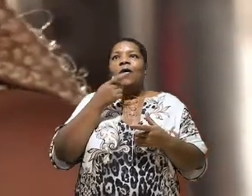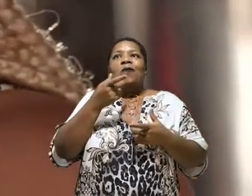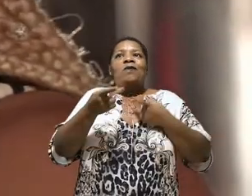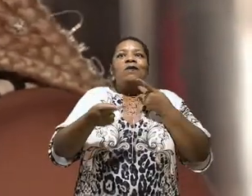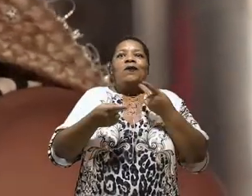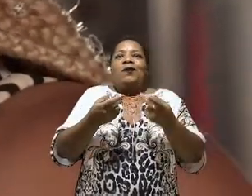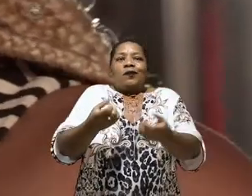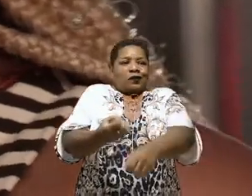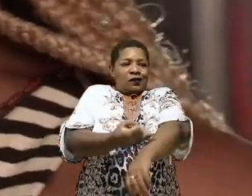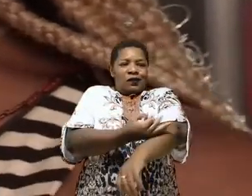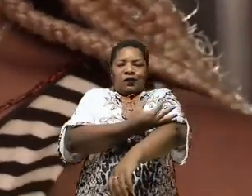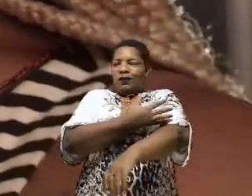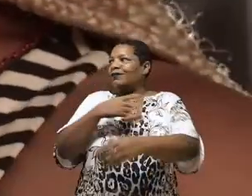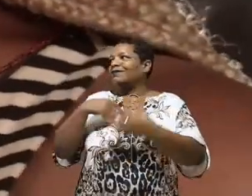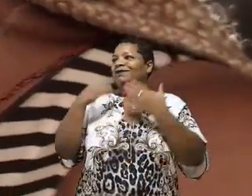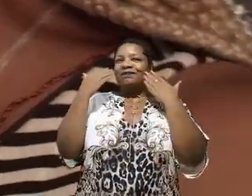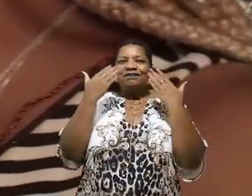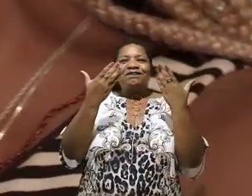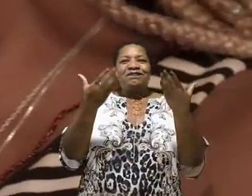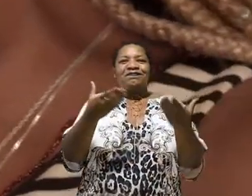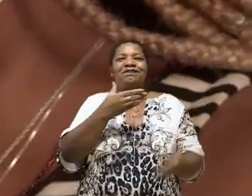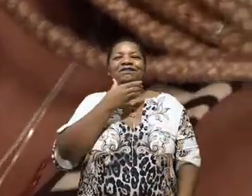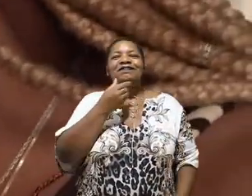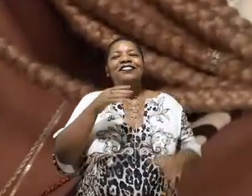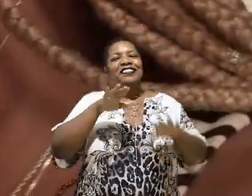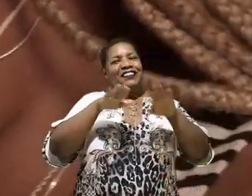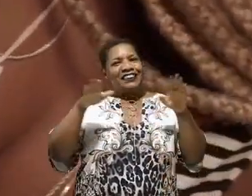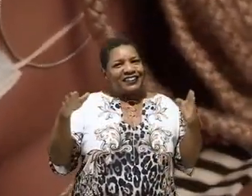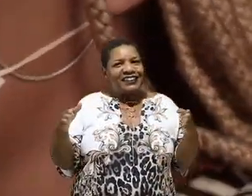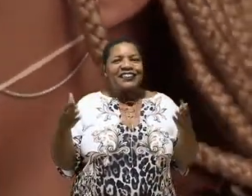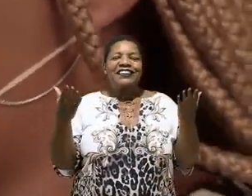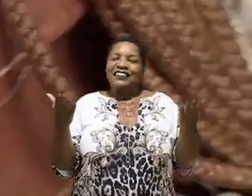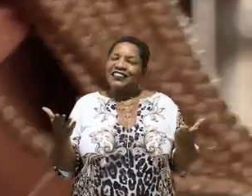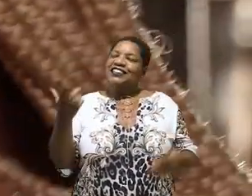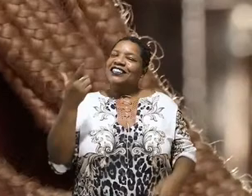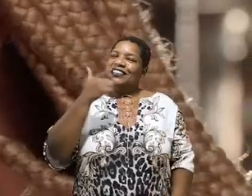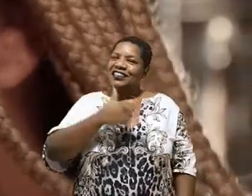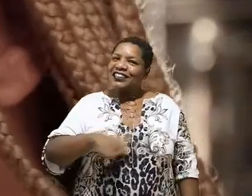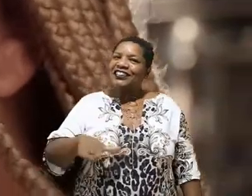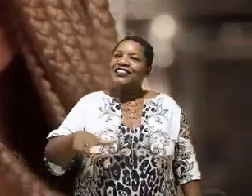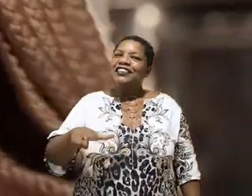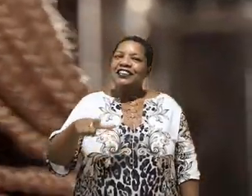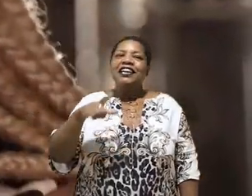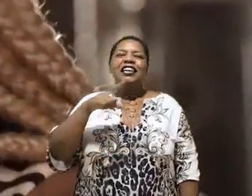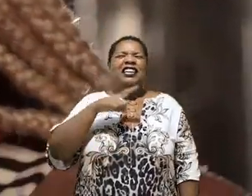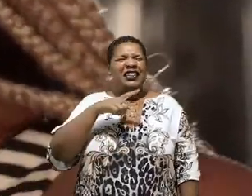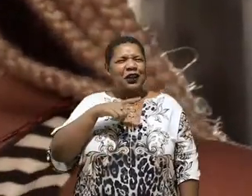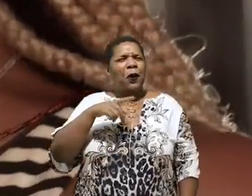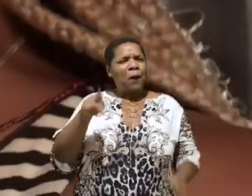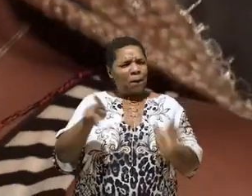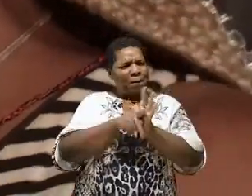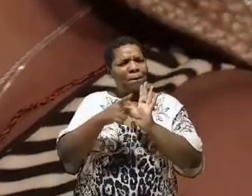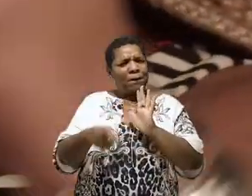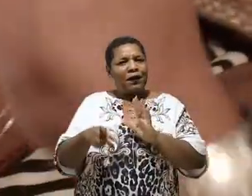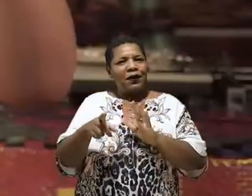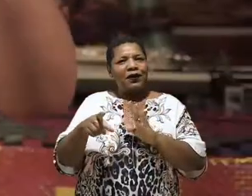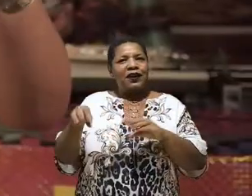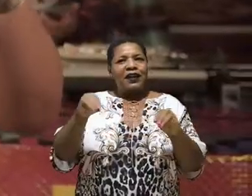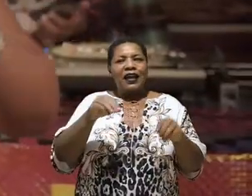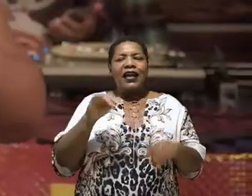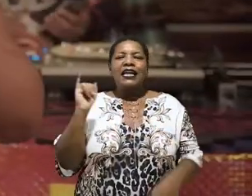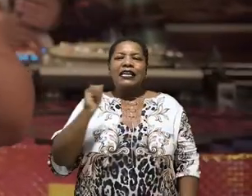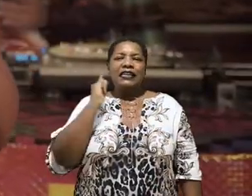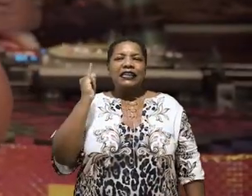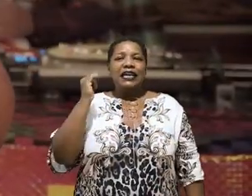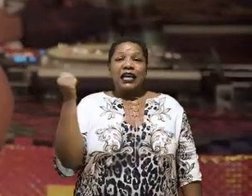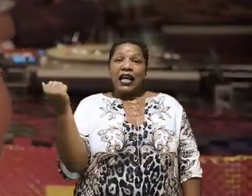palavra gente para descrever o que que é emoção de apresentar esse cara aqui nesse palco né mais uma vez mais um pedra que da nossa terra